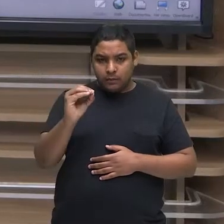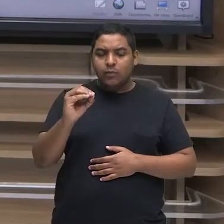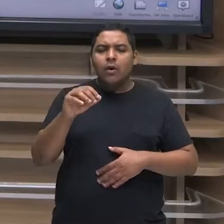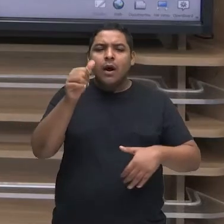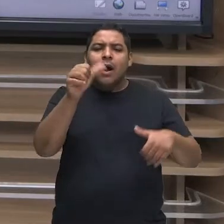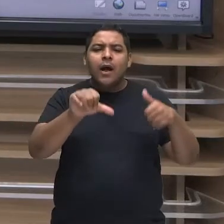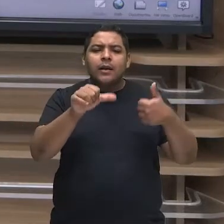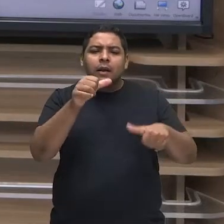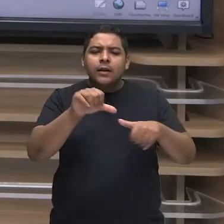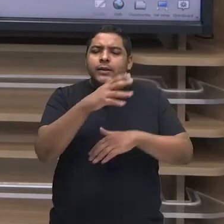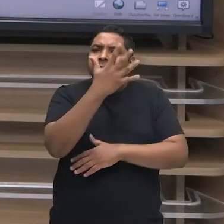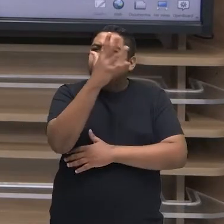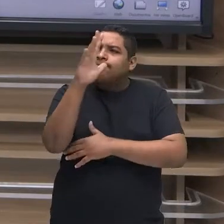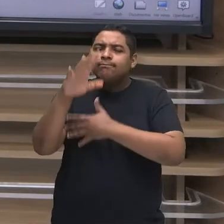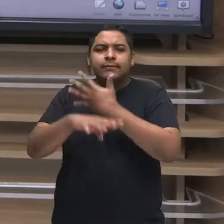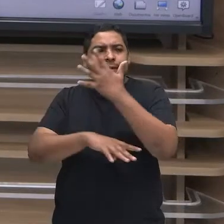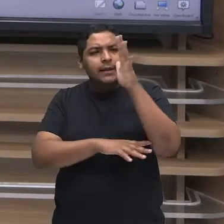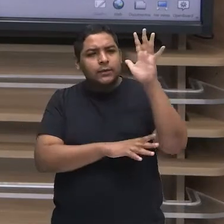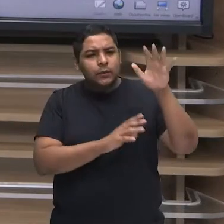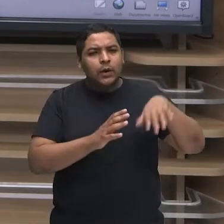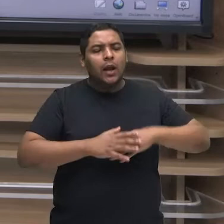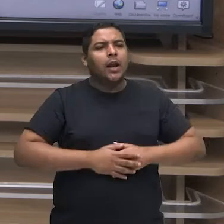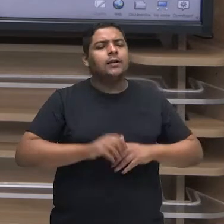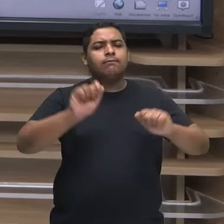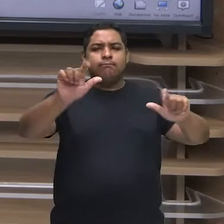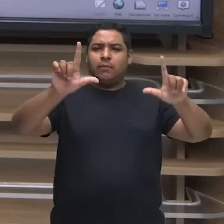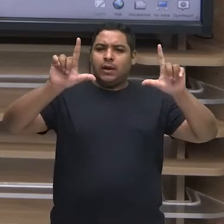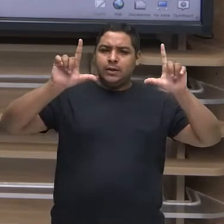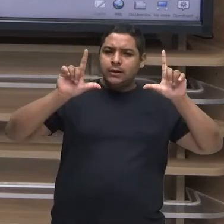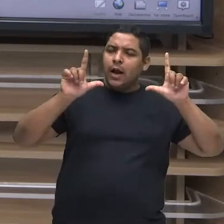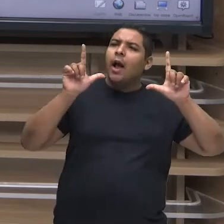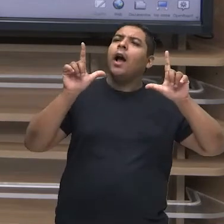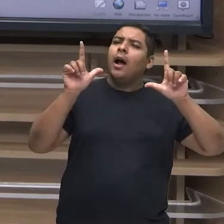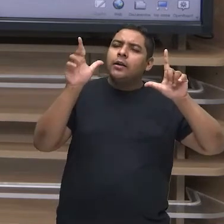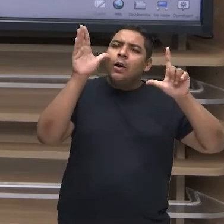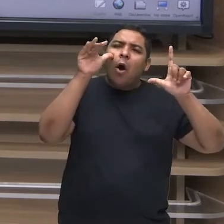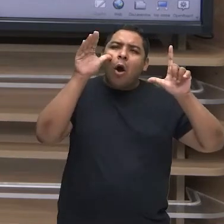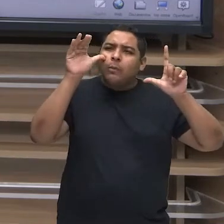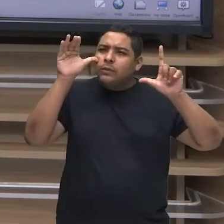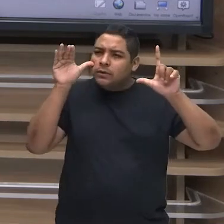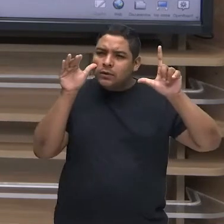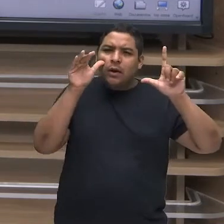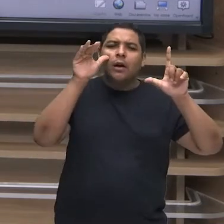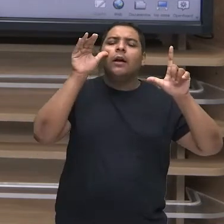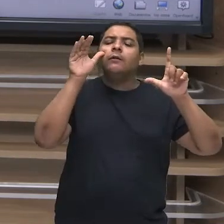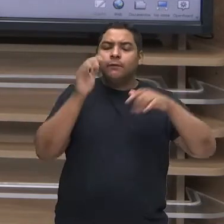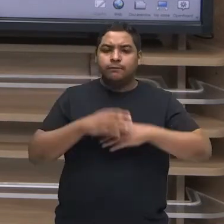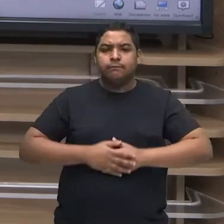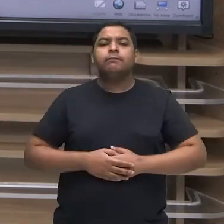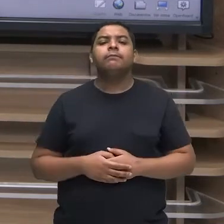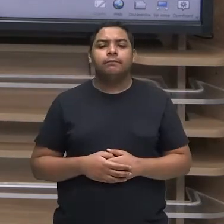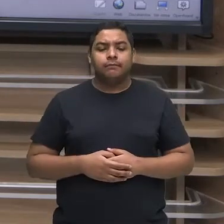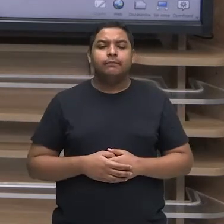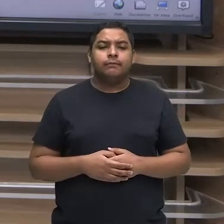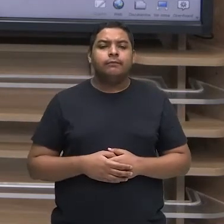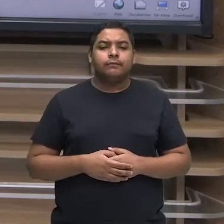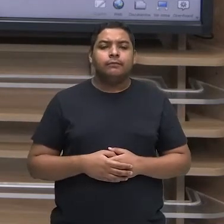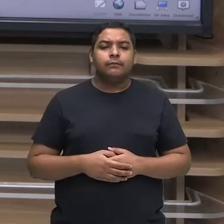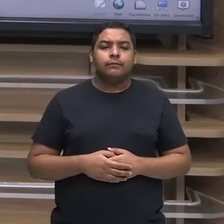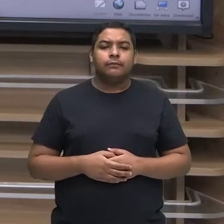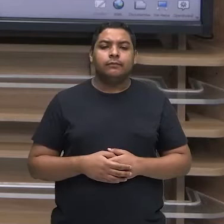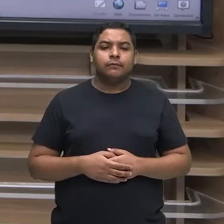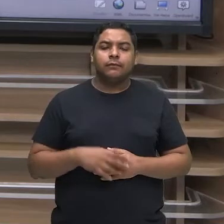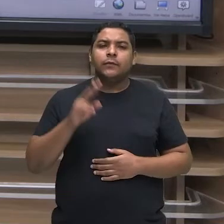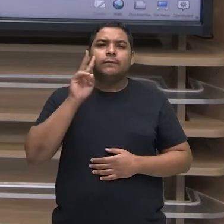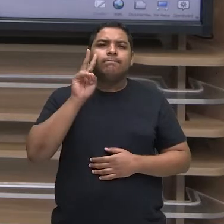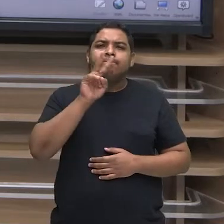analisar a natureza, certo? Eles pegam uma paisagem, observam, aí vem a incidência da luz. Então, eles pintam